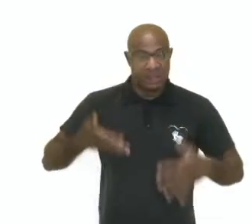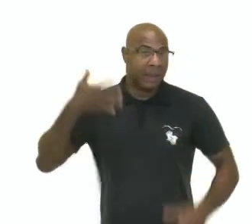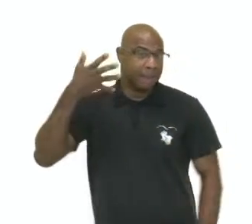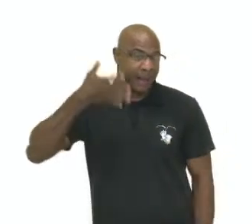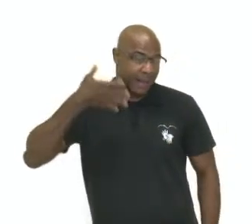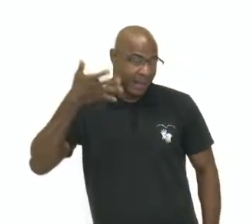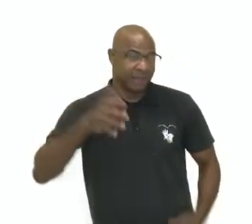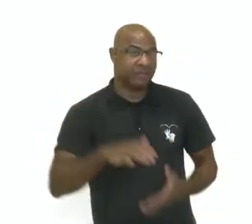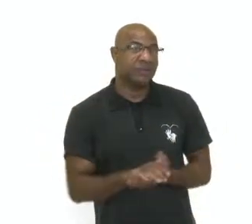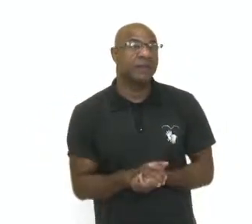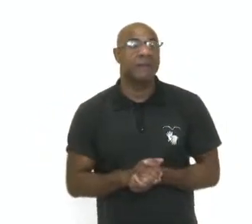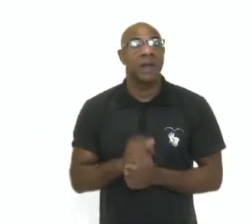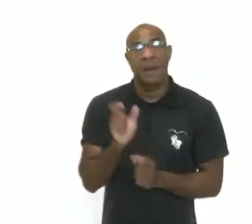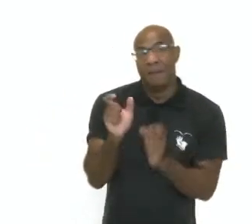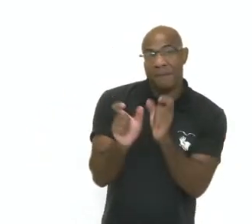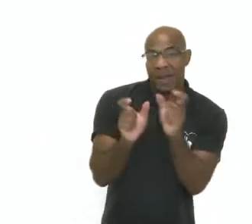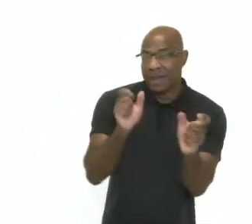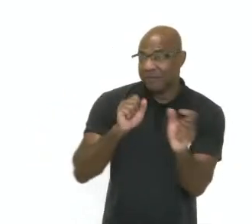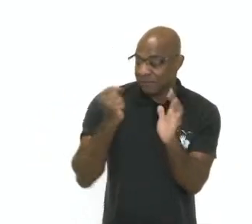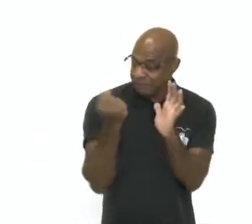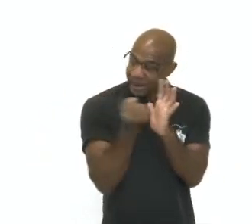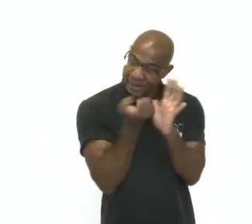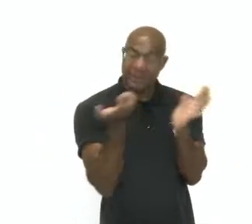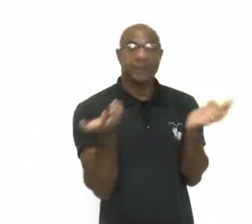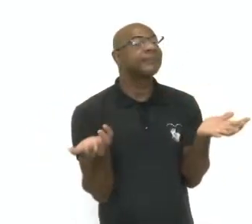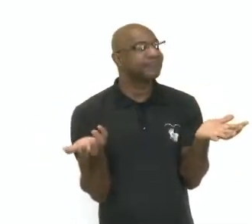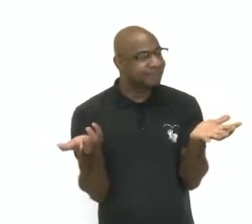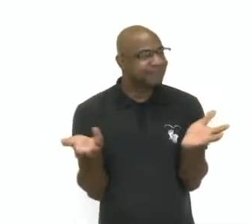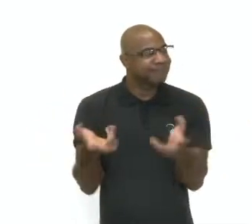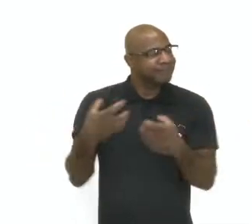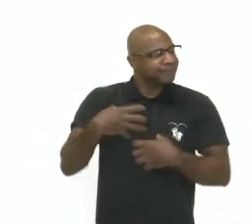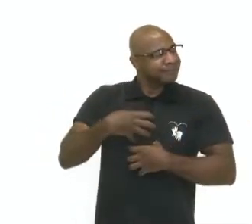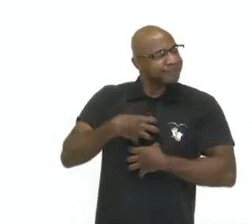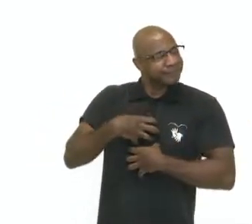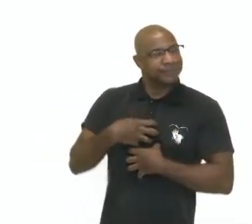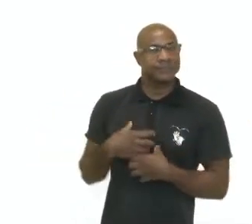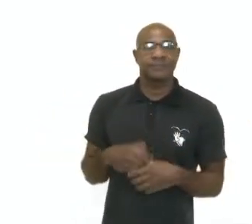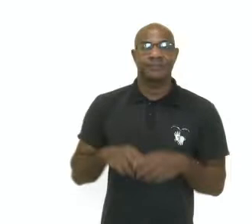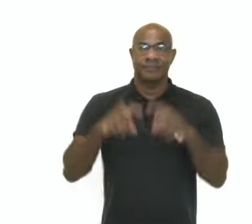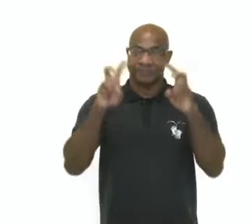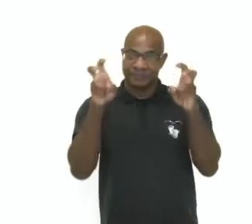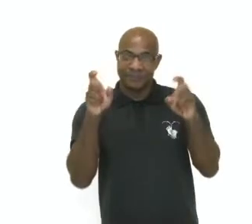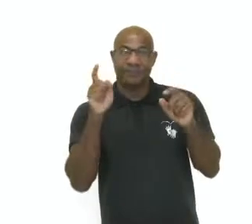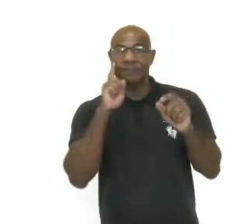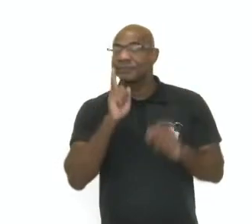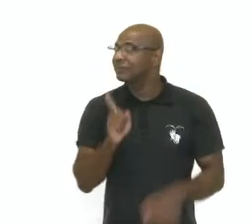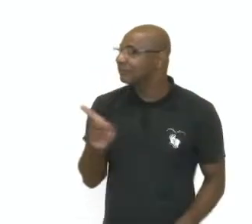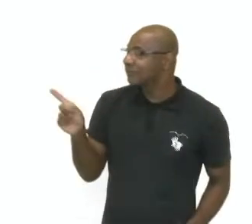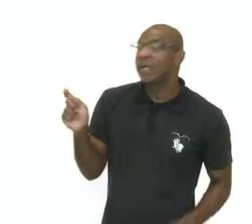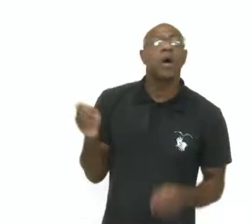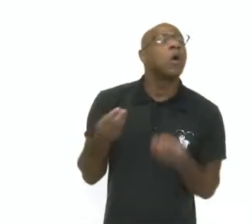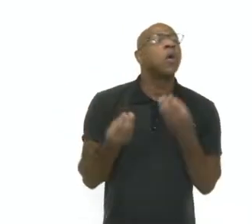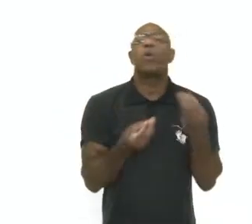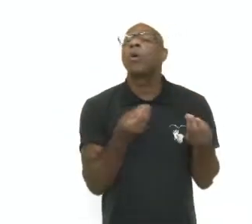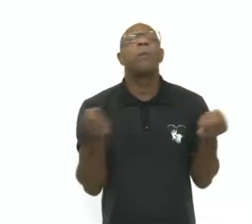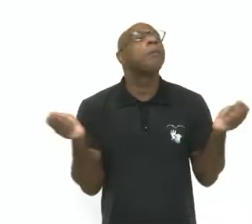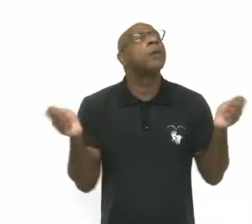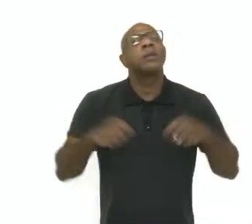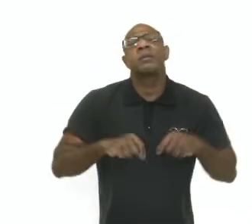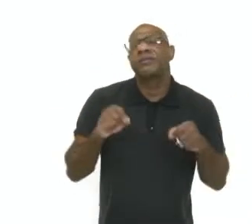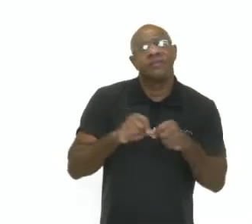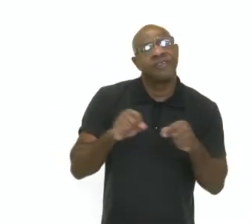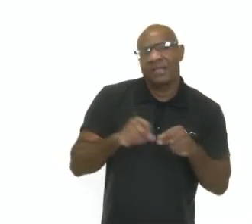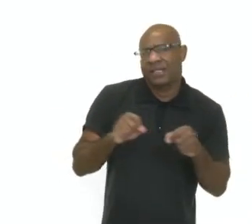palavras marcaram Agostina Bessada, empresária argentina. Abre aspas. Como podemos continuar fazendo as mesmas coisas